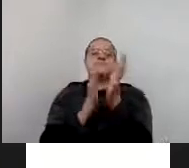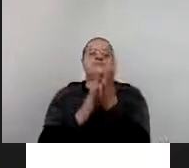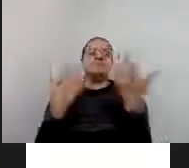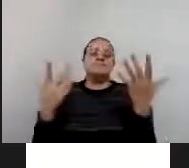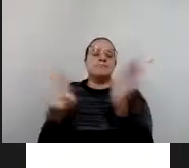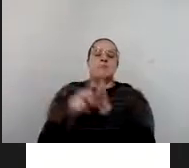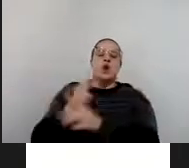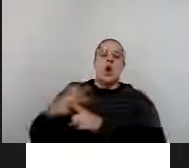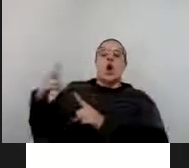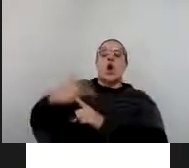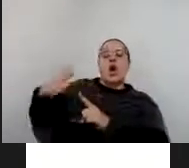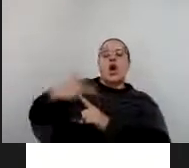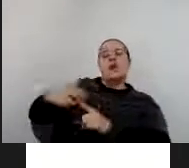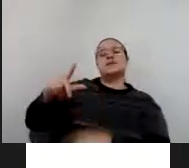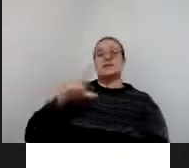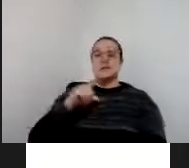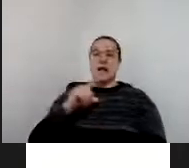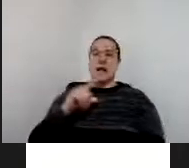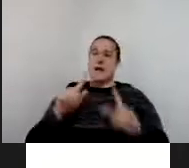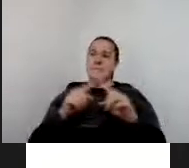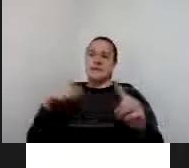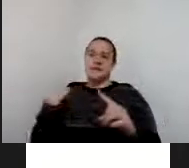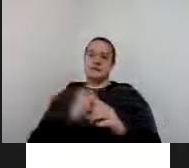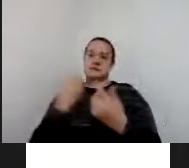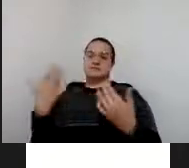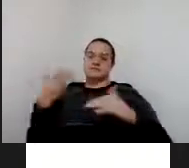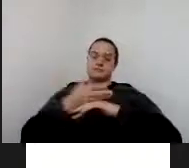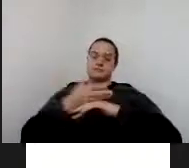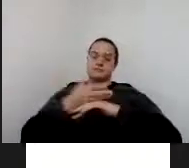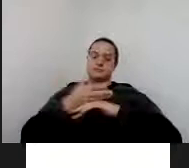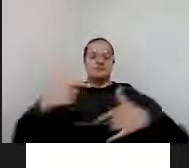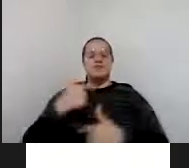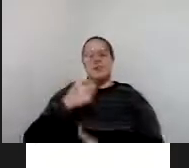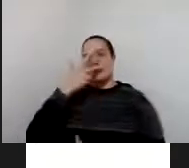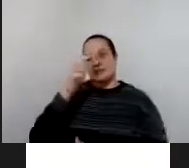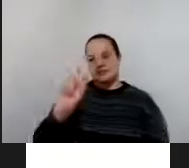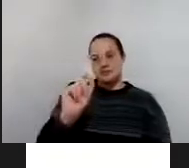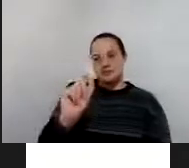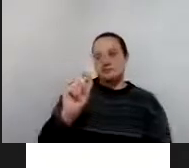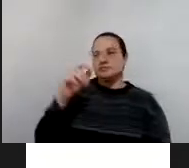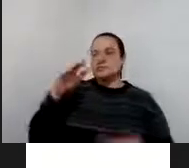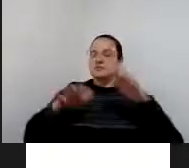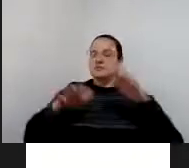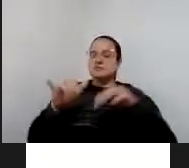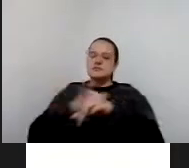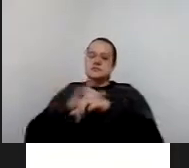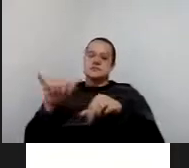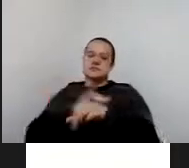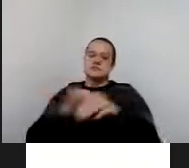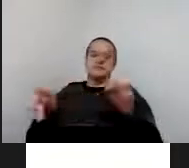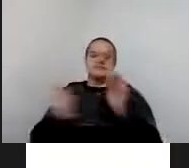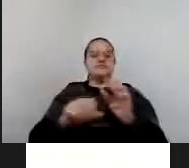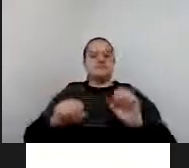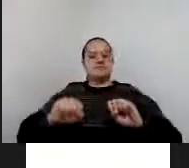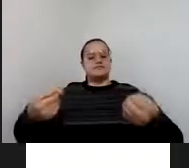gente também tem aqui partir para o ataque. Né? Eu acho que o ataque, às vezes, como estratégia de defesa. Né?